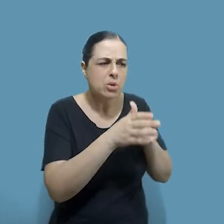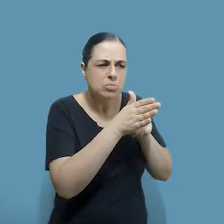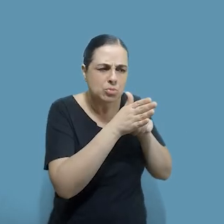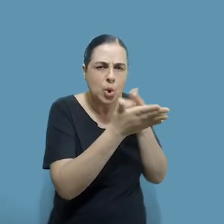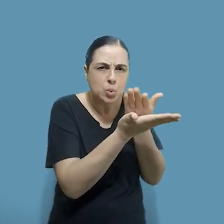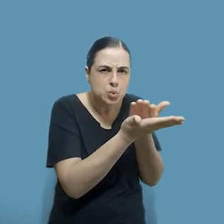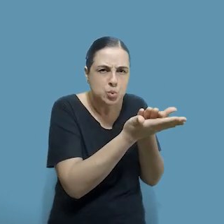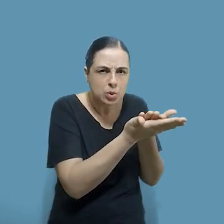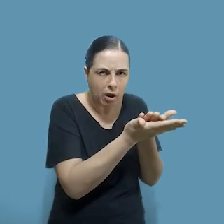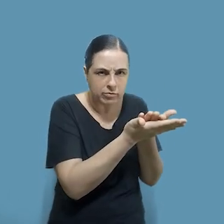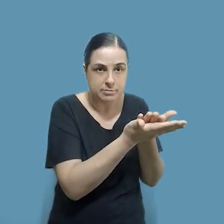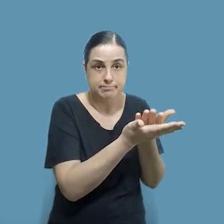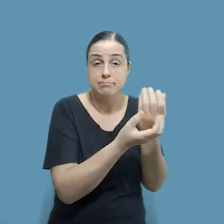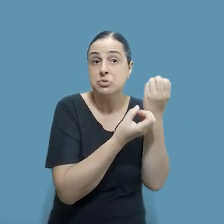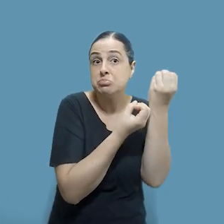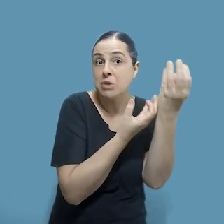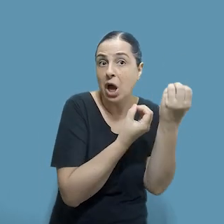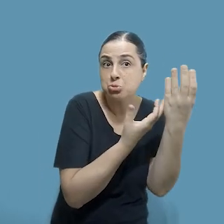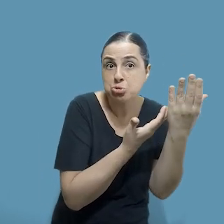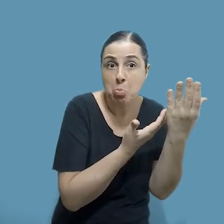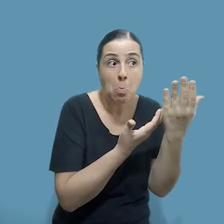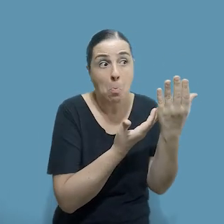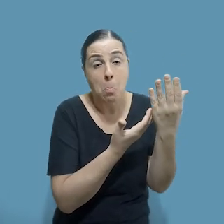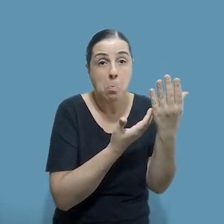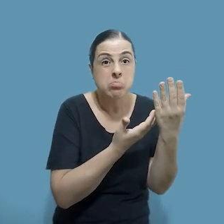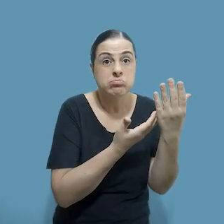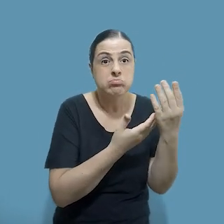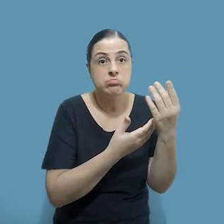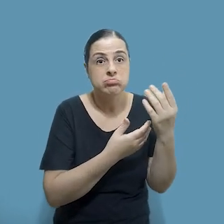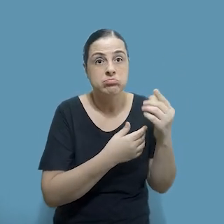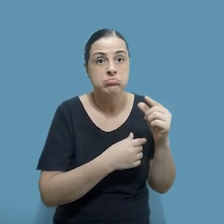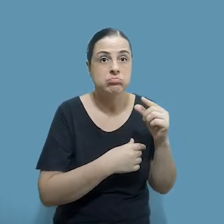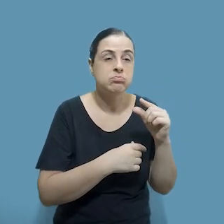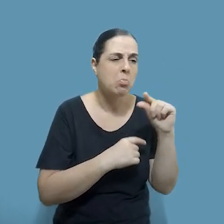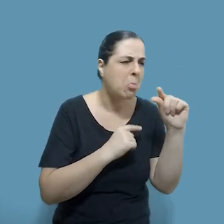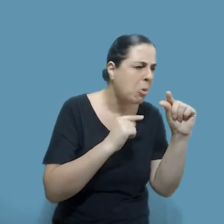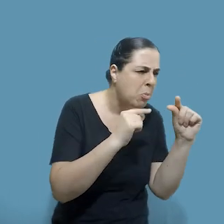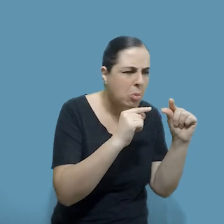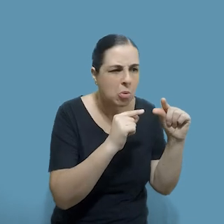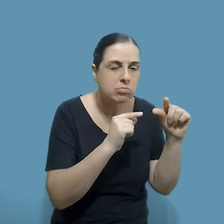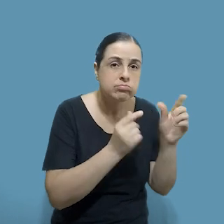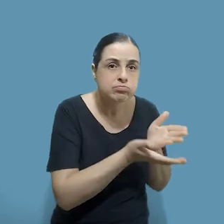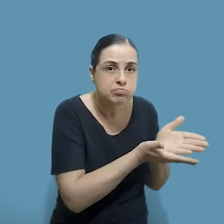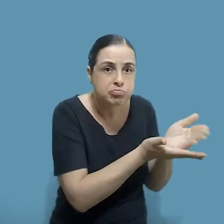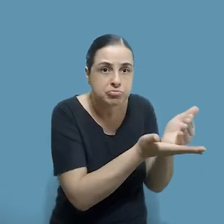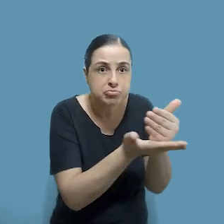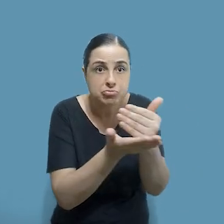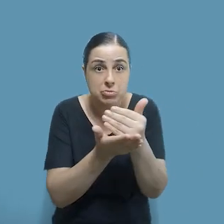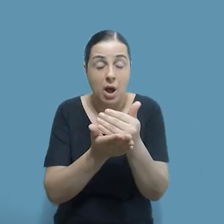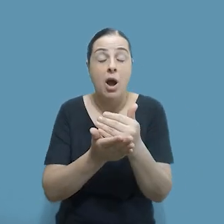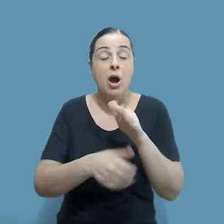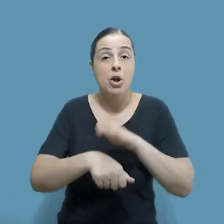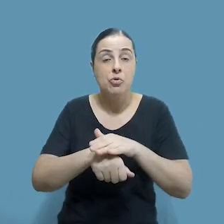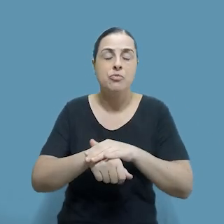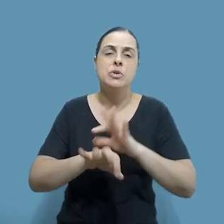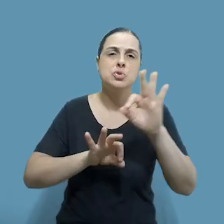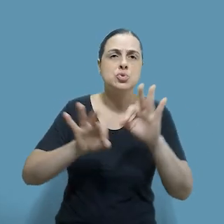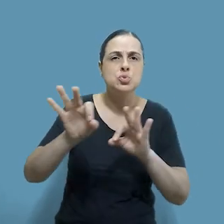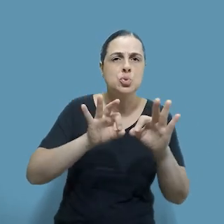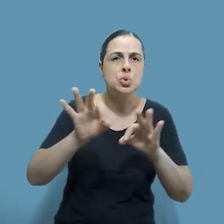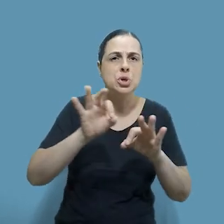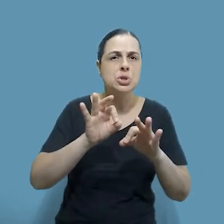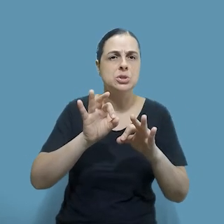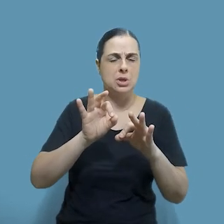tinha dados, né? Bom, aí foi organizar um formulário, né, com